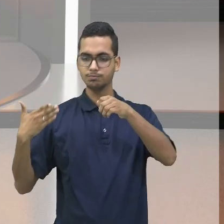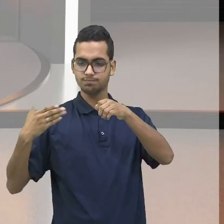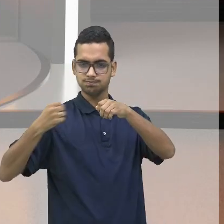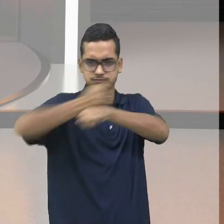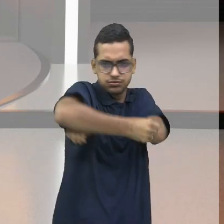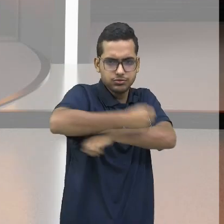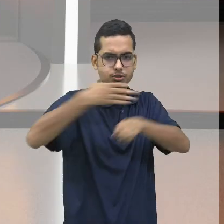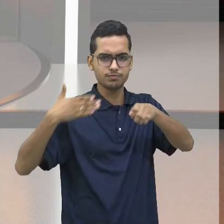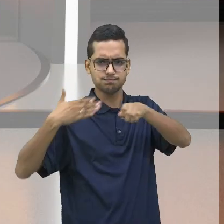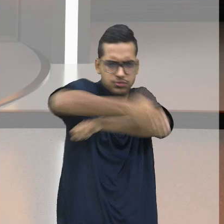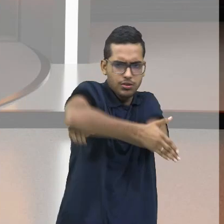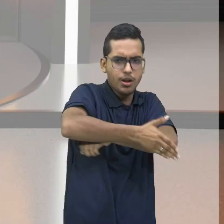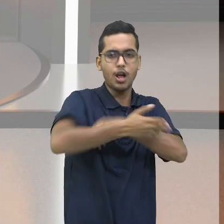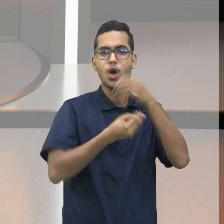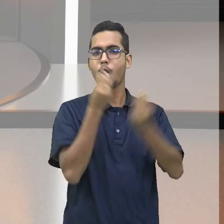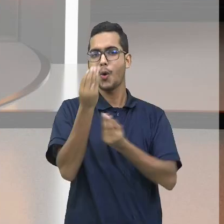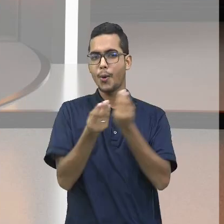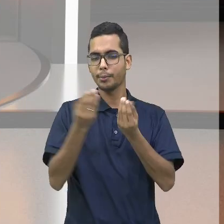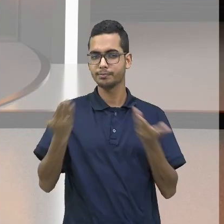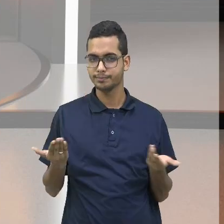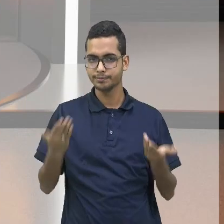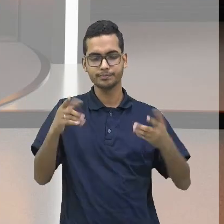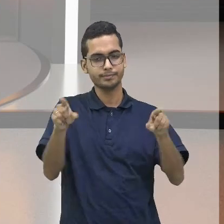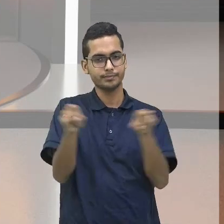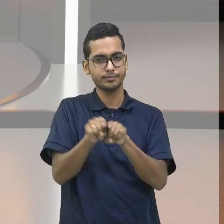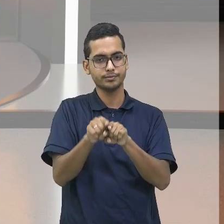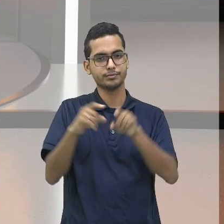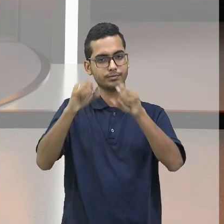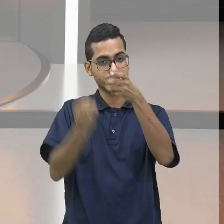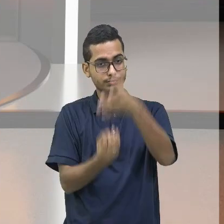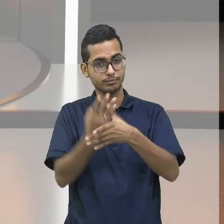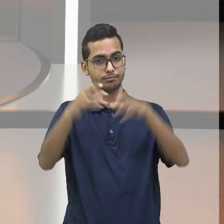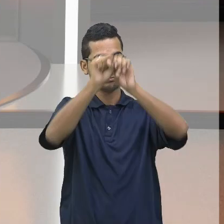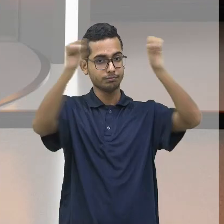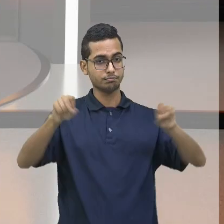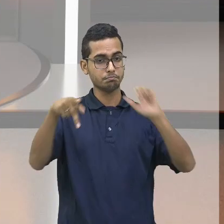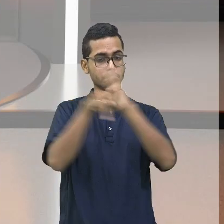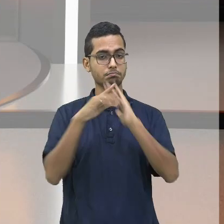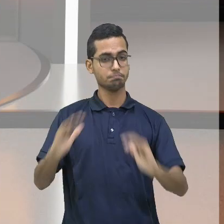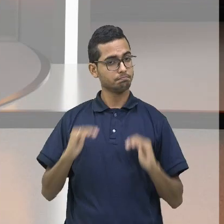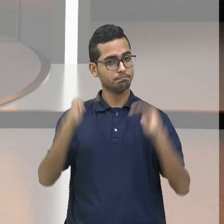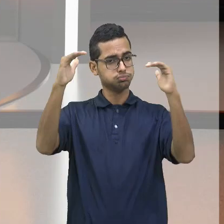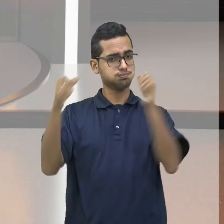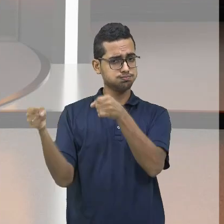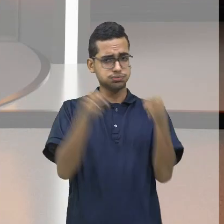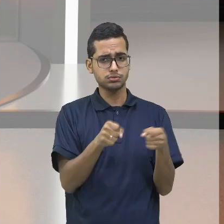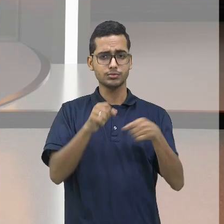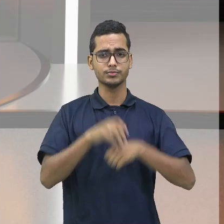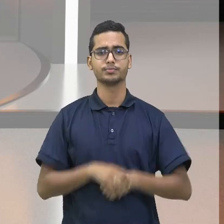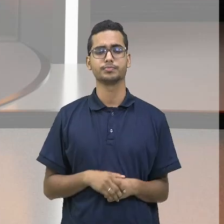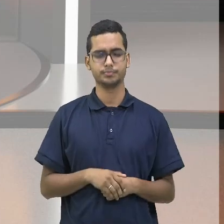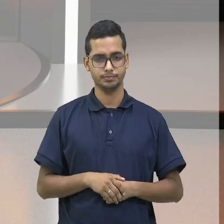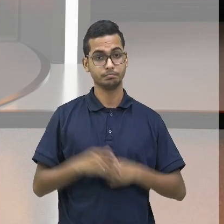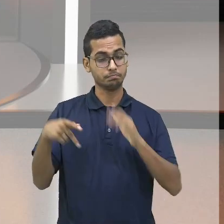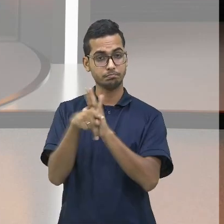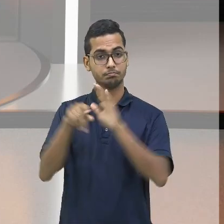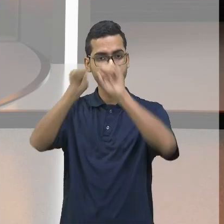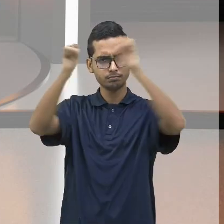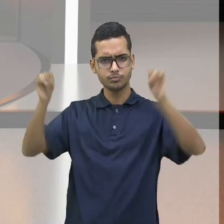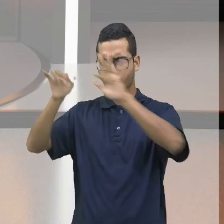sistema de autoridade. Olha só, nesse sistema feudal, a autoridade ela era